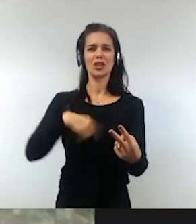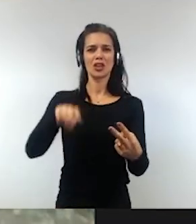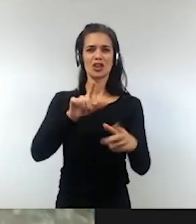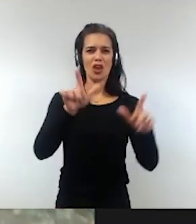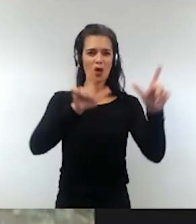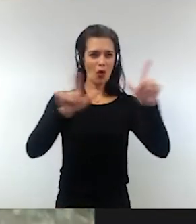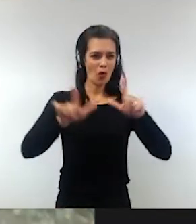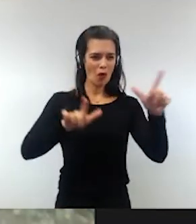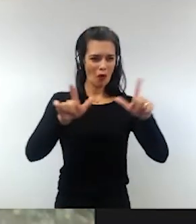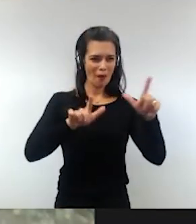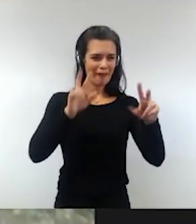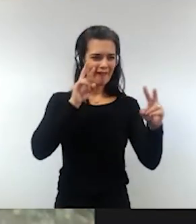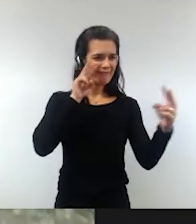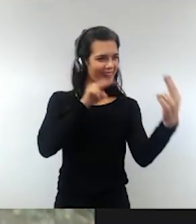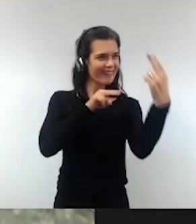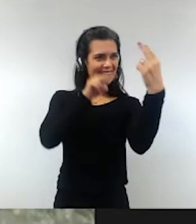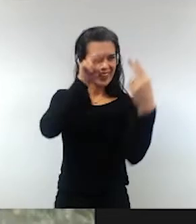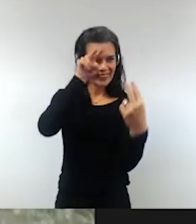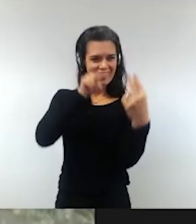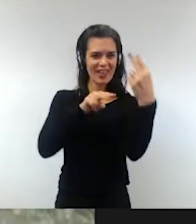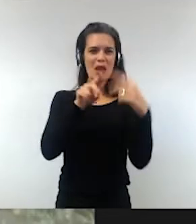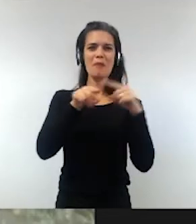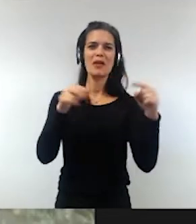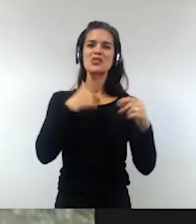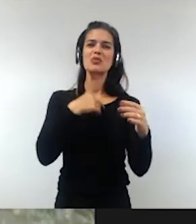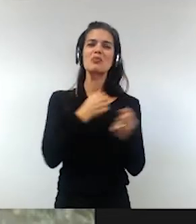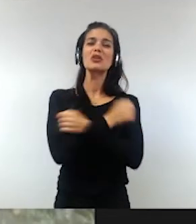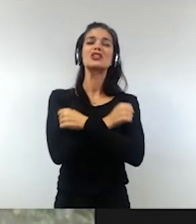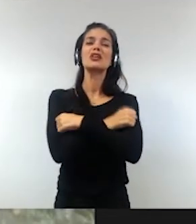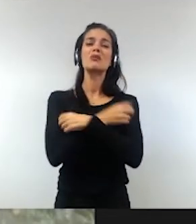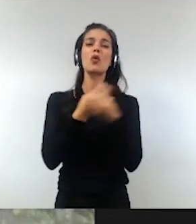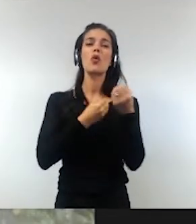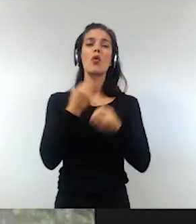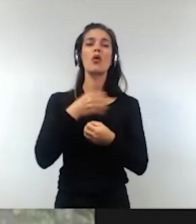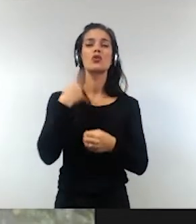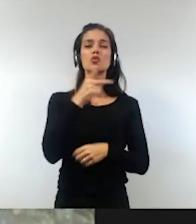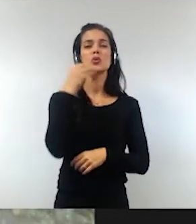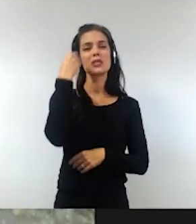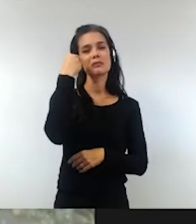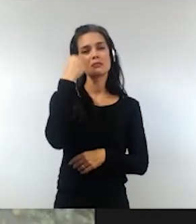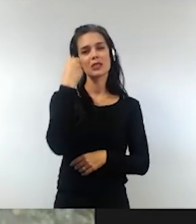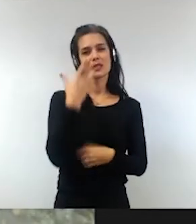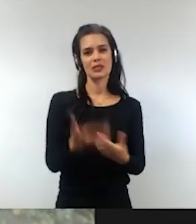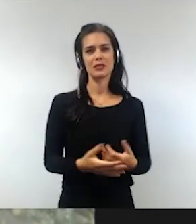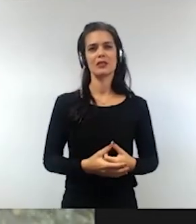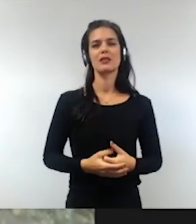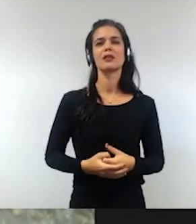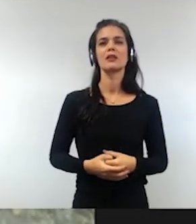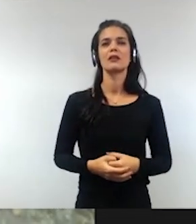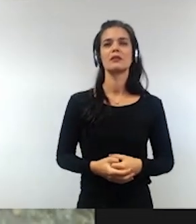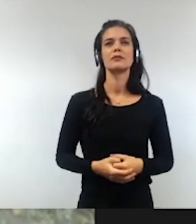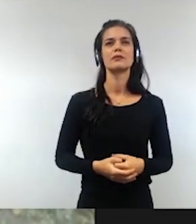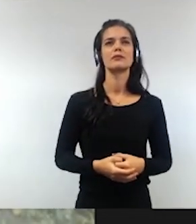olhando, mas não pode se abraçar? Como tem sido sua experiência aí com relação a isso, Ju? Conta pra gente.